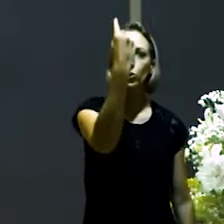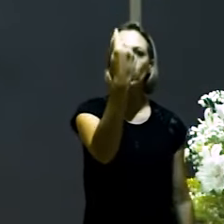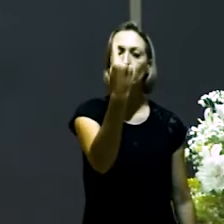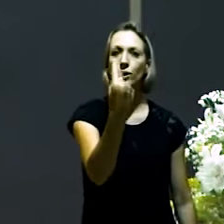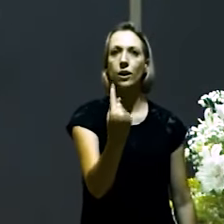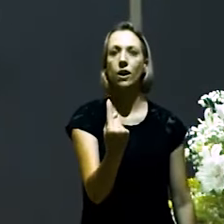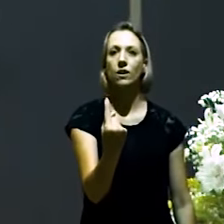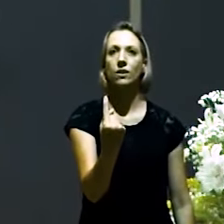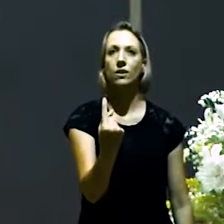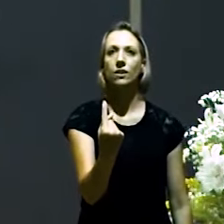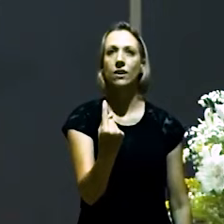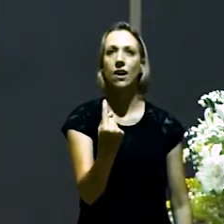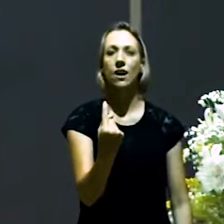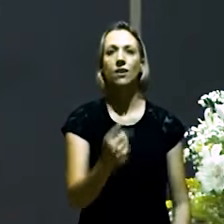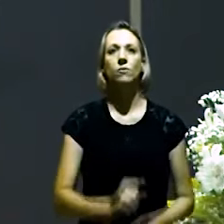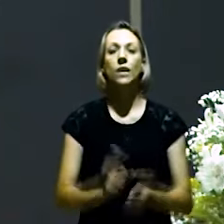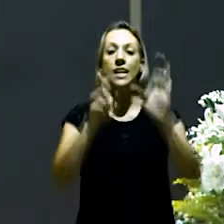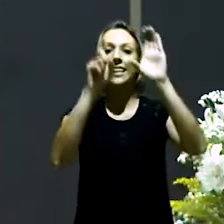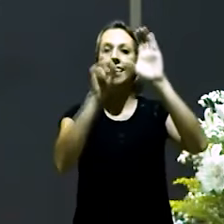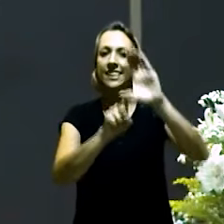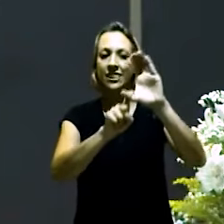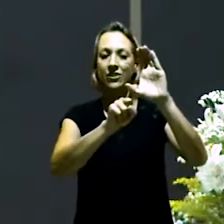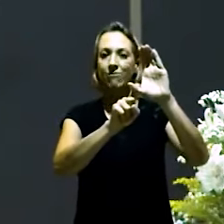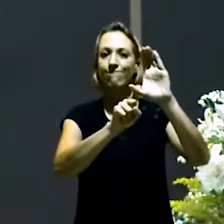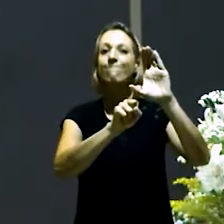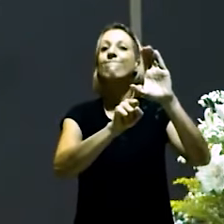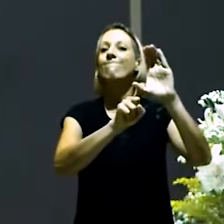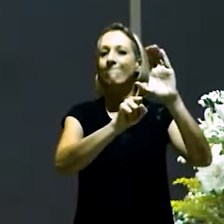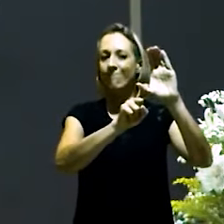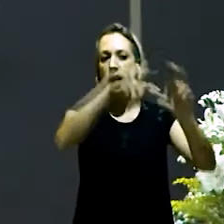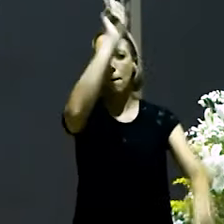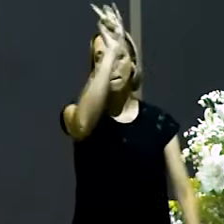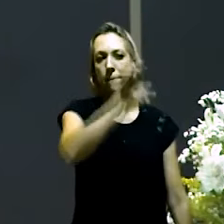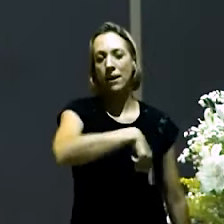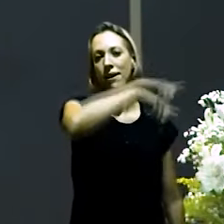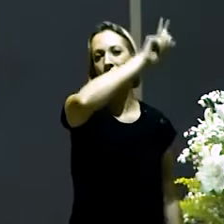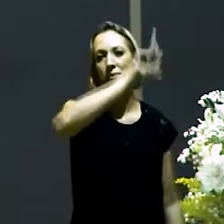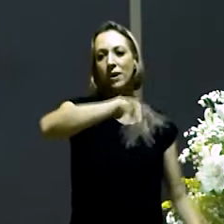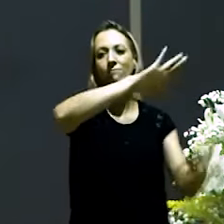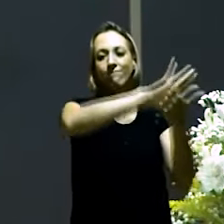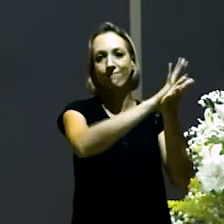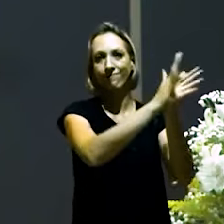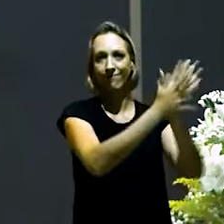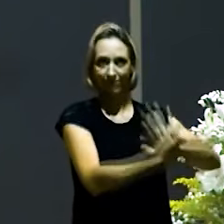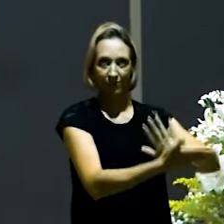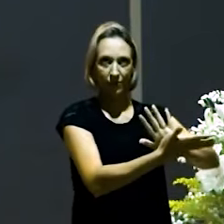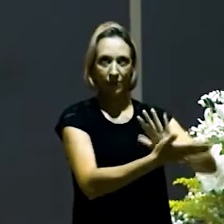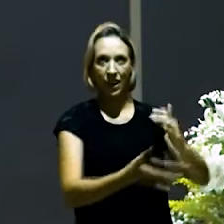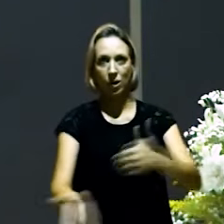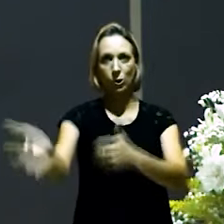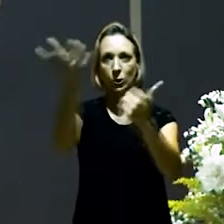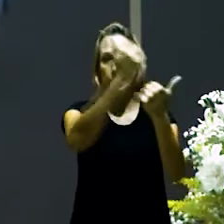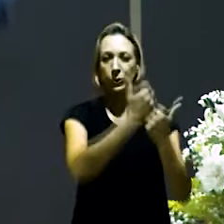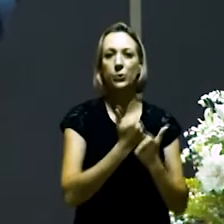esse escrito de dívida e ele cancelou. Ele cancelou esse escrito de dívida. Todos nós